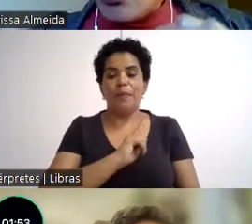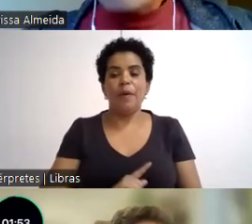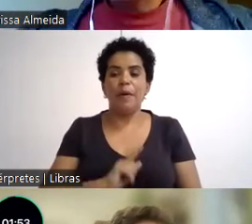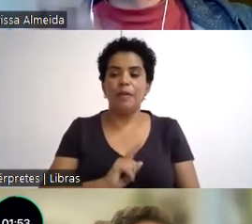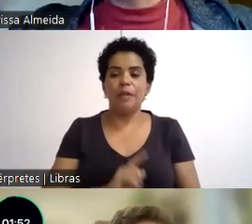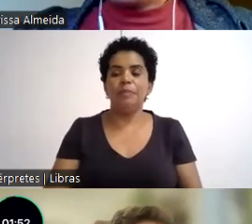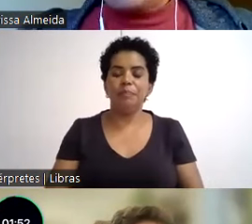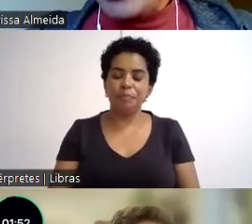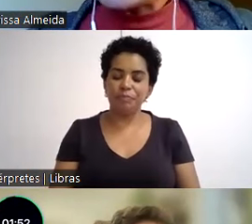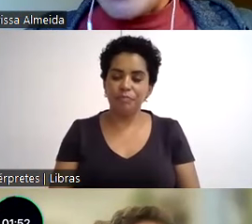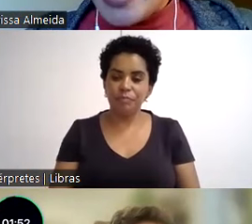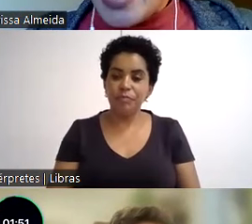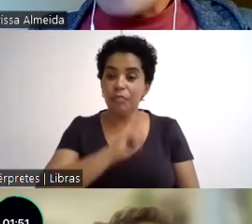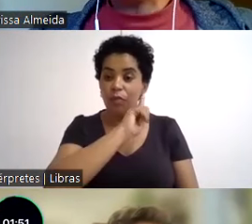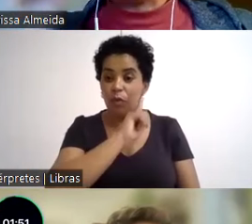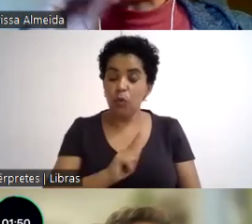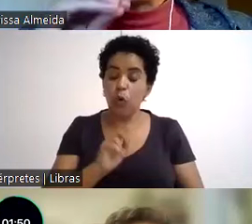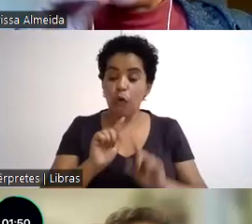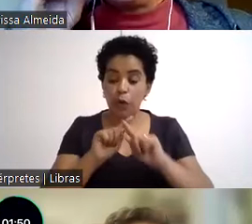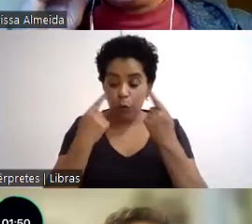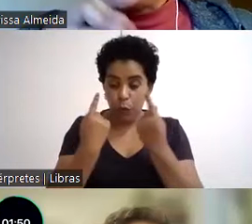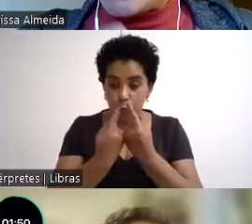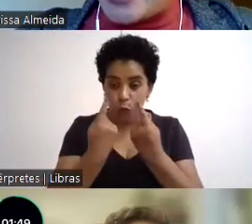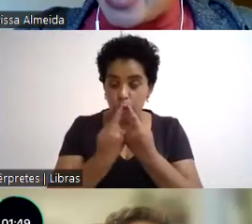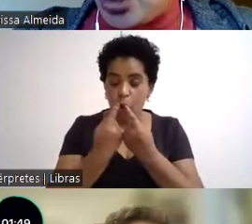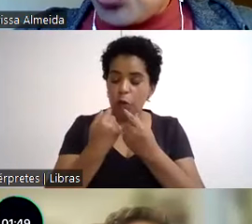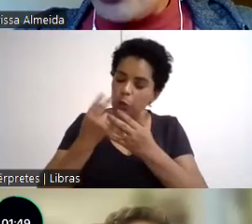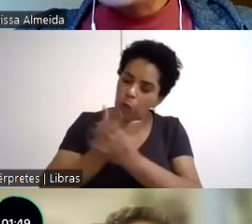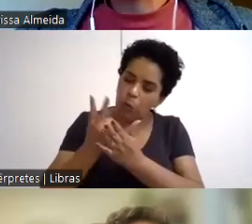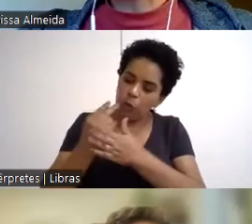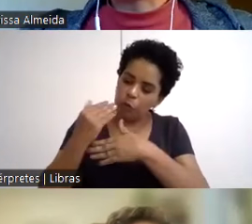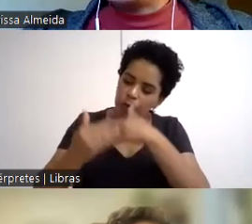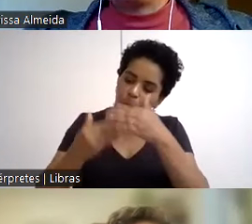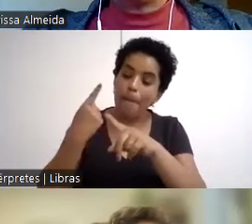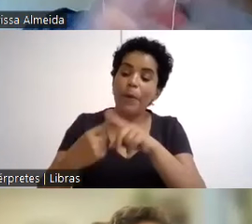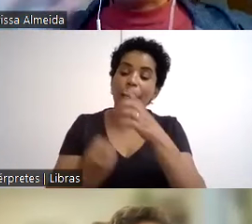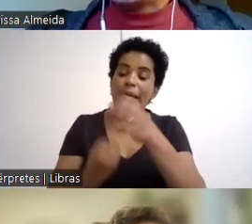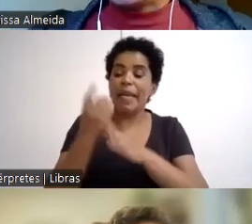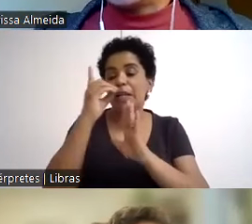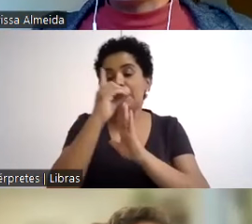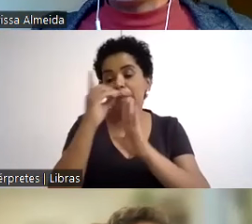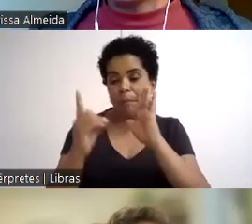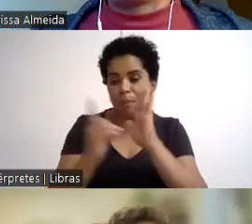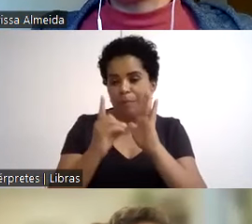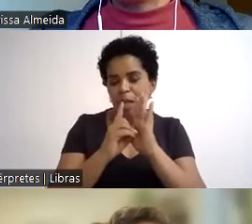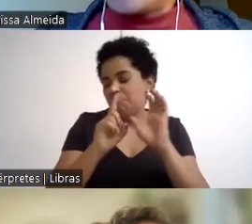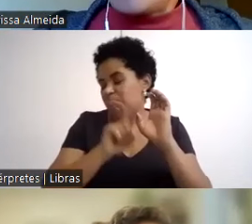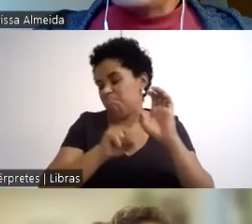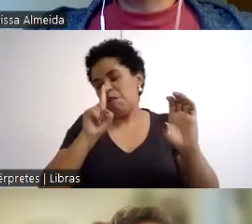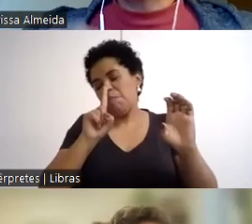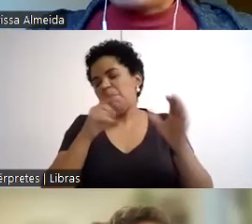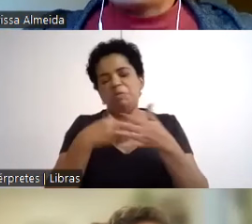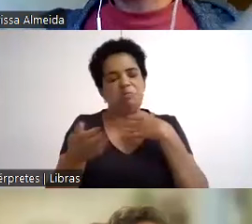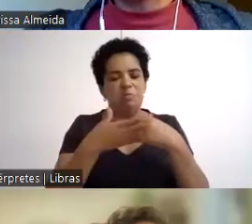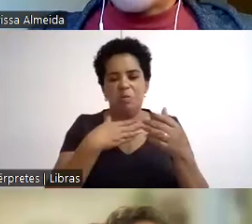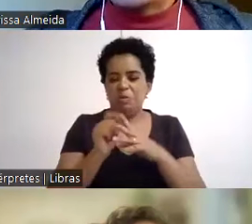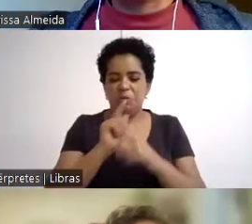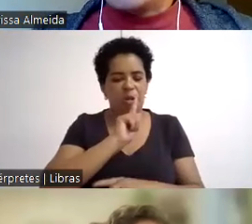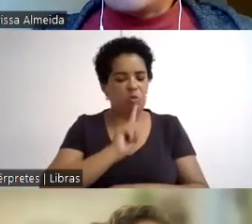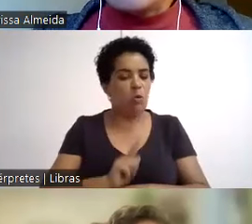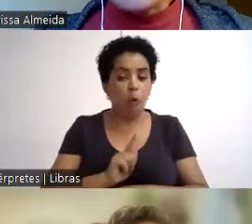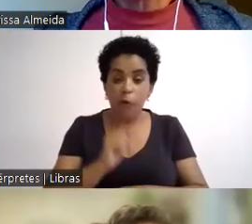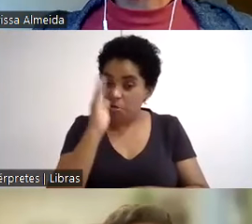governo, o fórum segue, ele é criado por decreto, então, independente de quem está no governo, o fórum